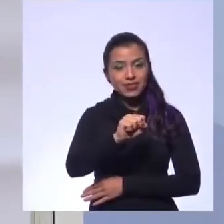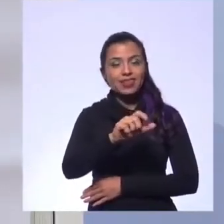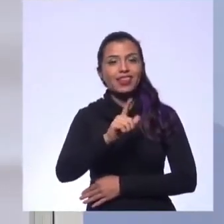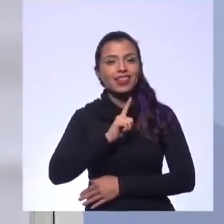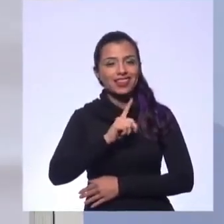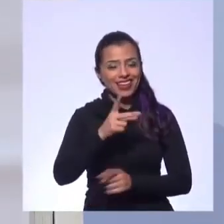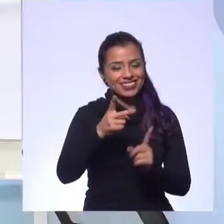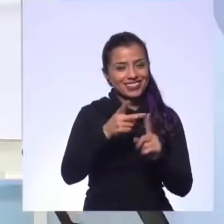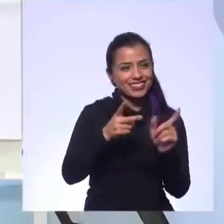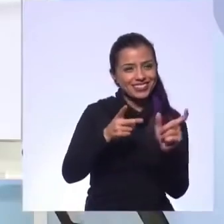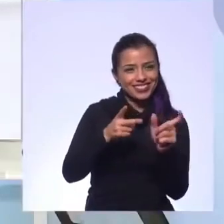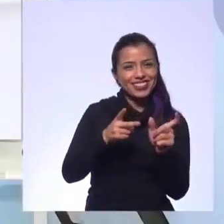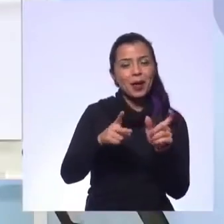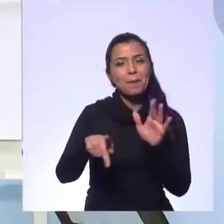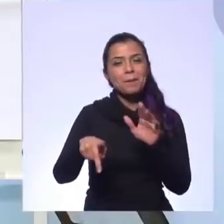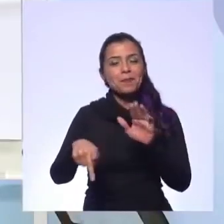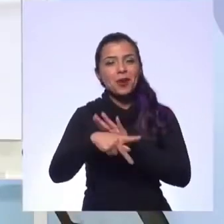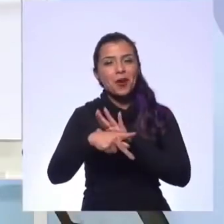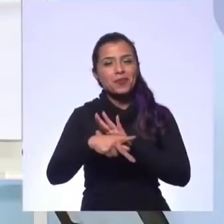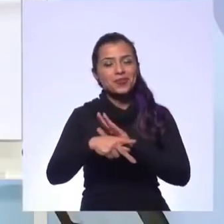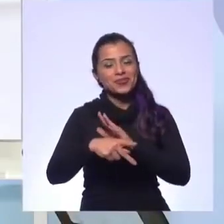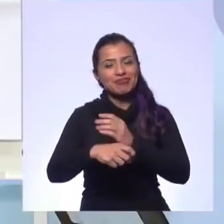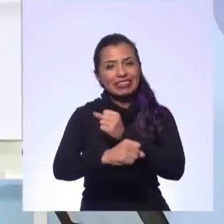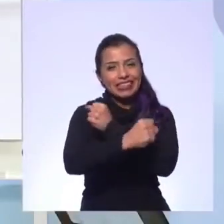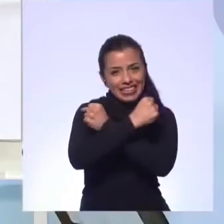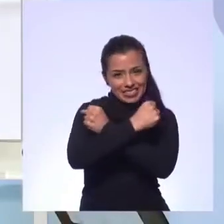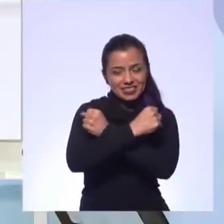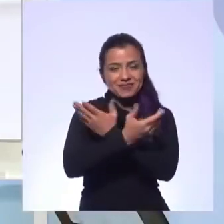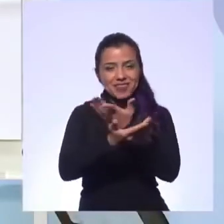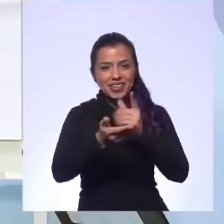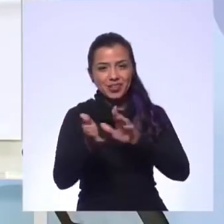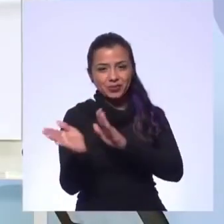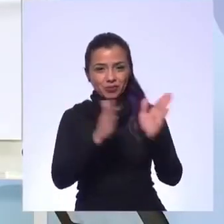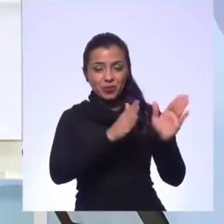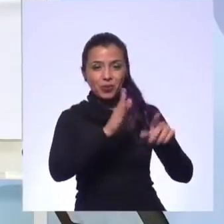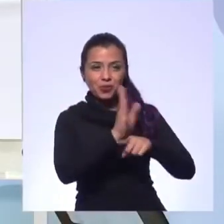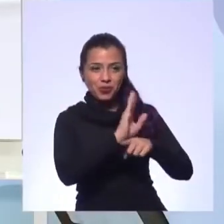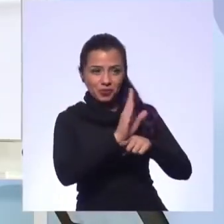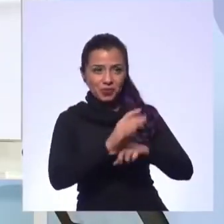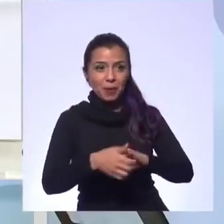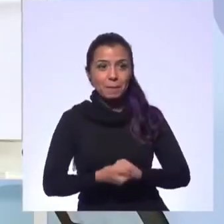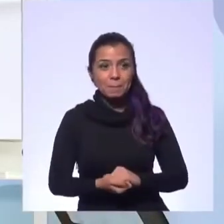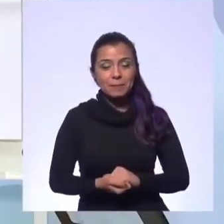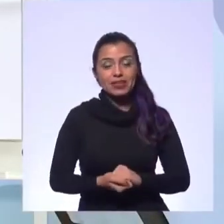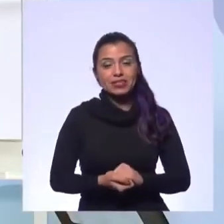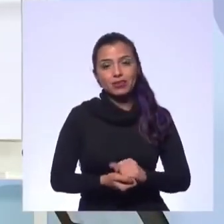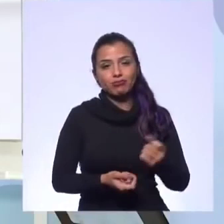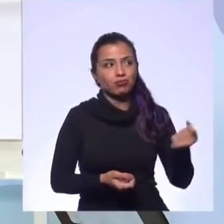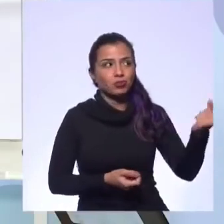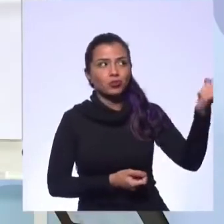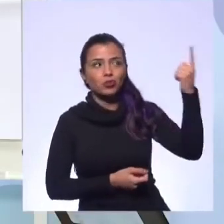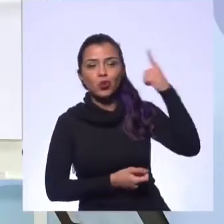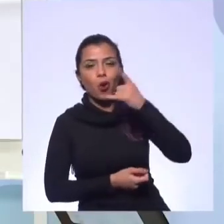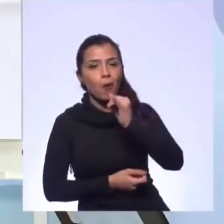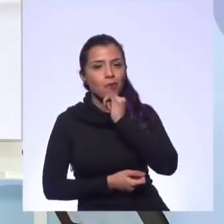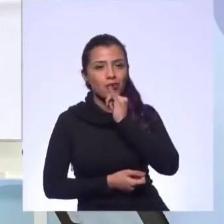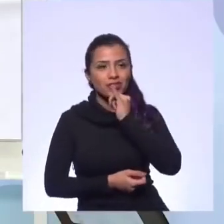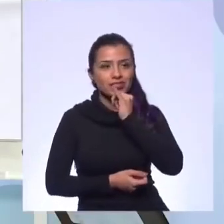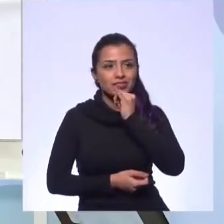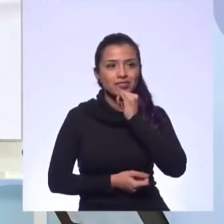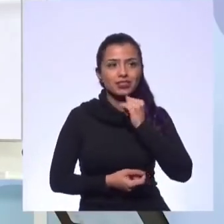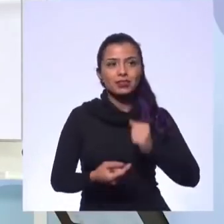o Opt Beams, né? Então, aqui pode ser um raio de sol, uma rajada, beams. Olha só, leitura